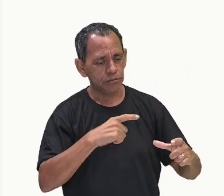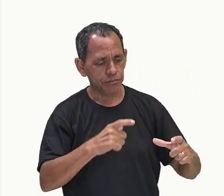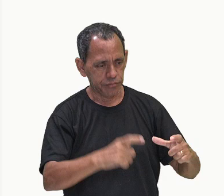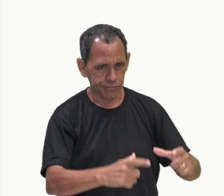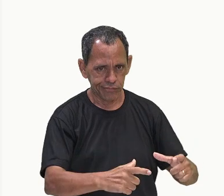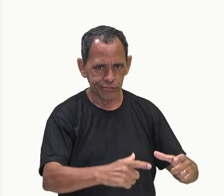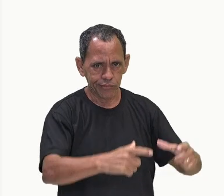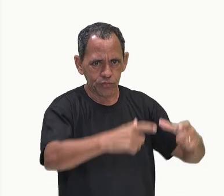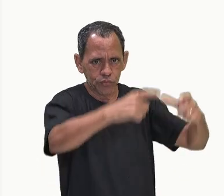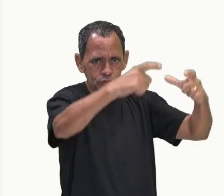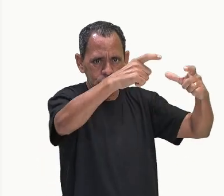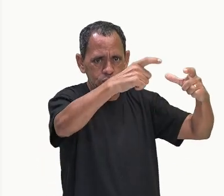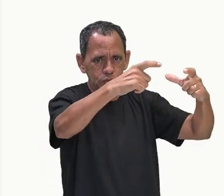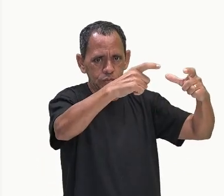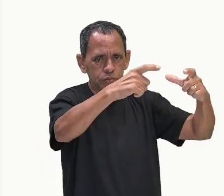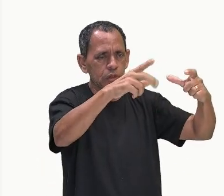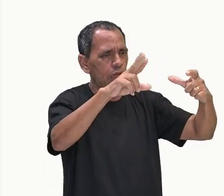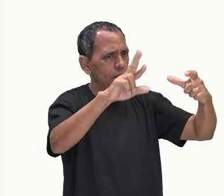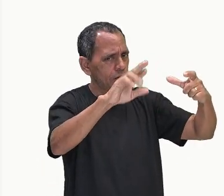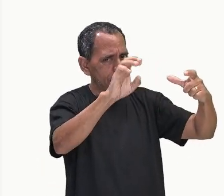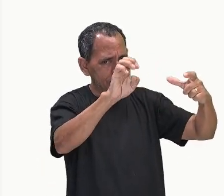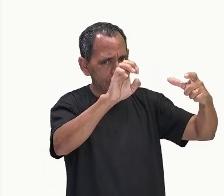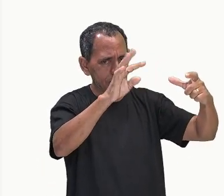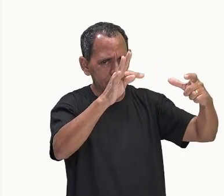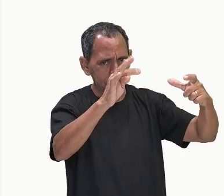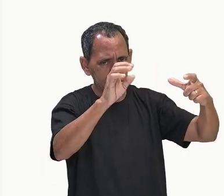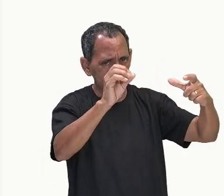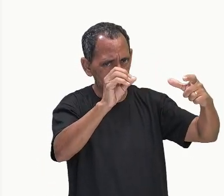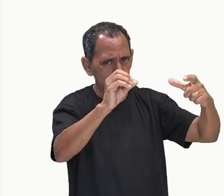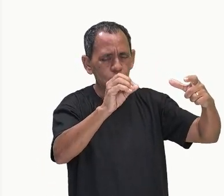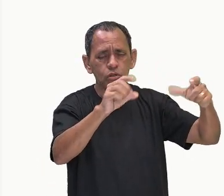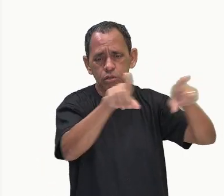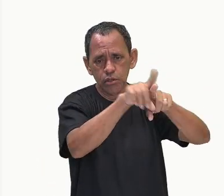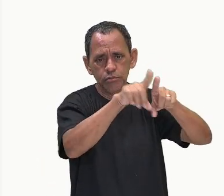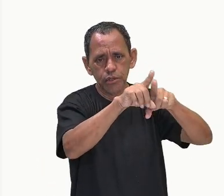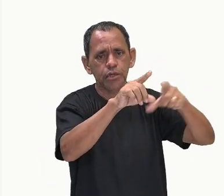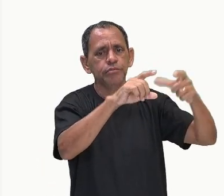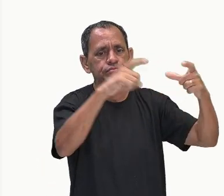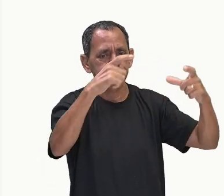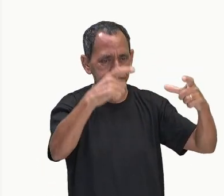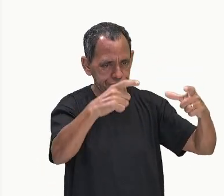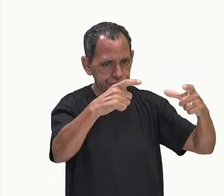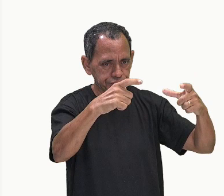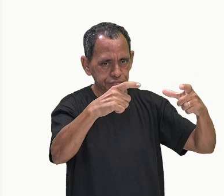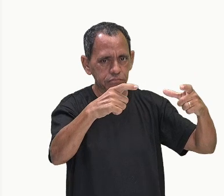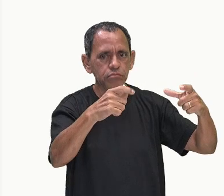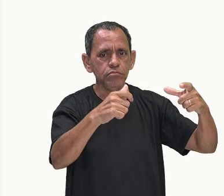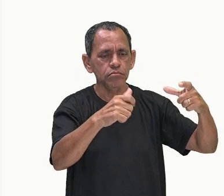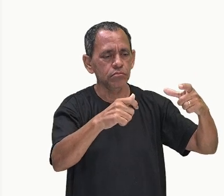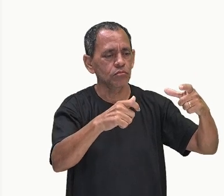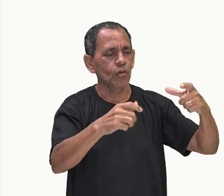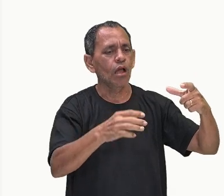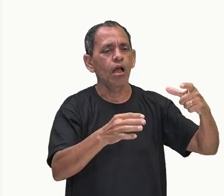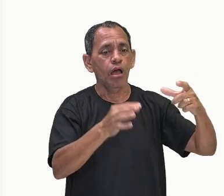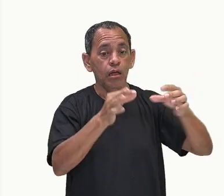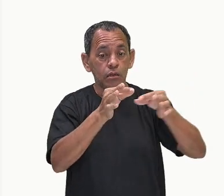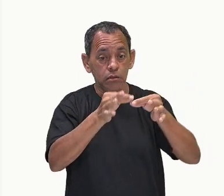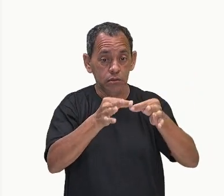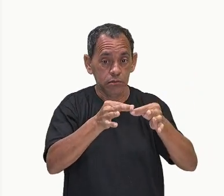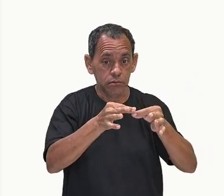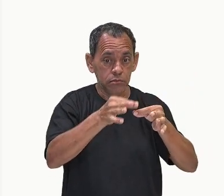com altura igual a 3 centímetros, tá?